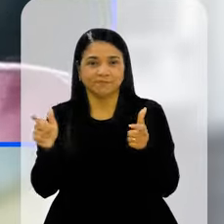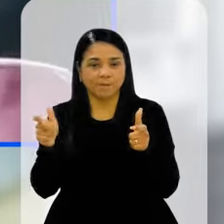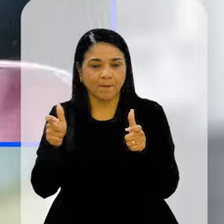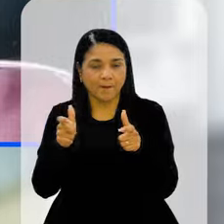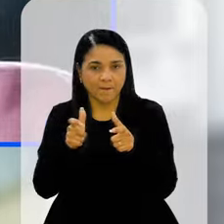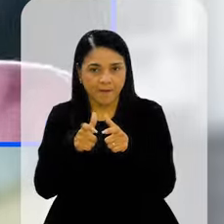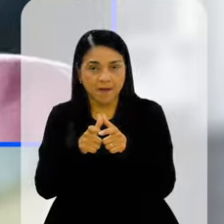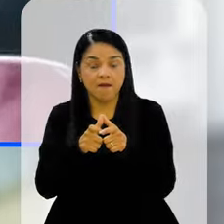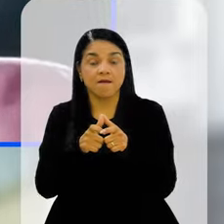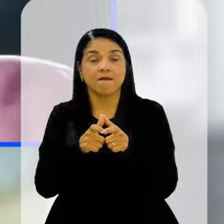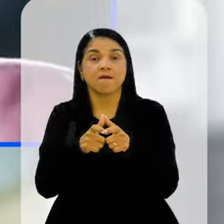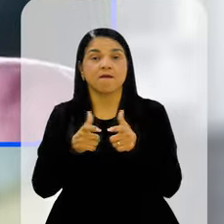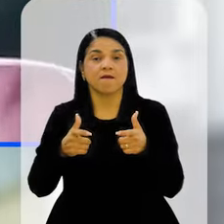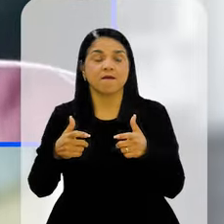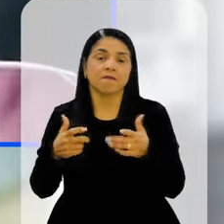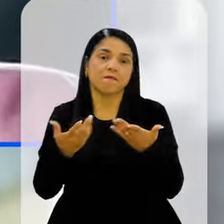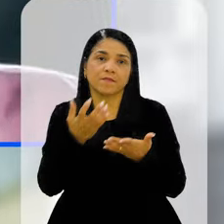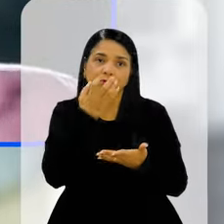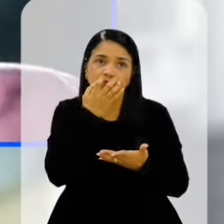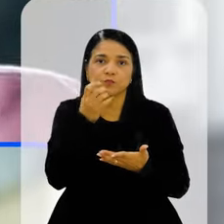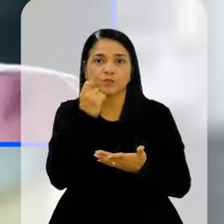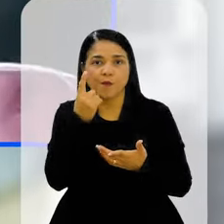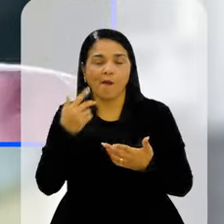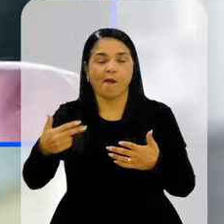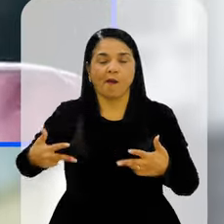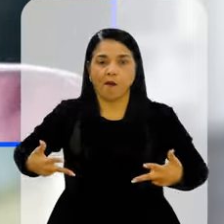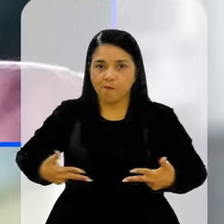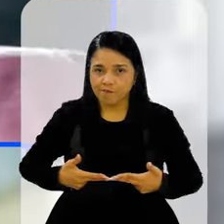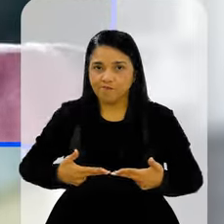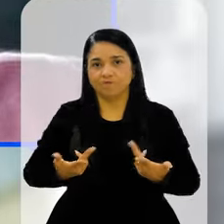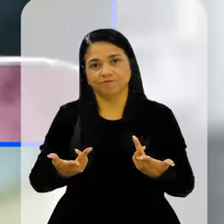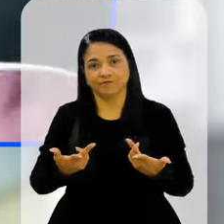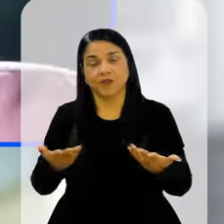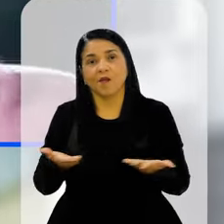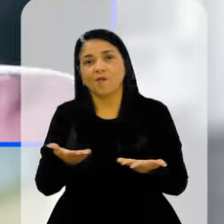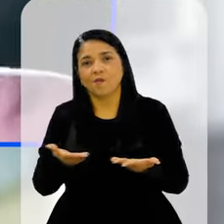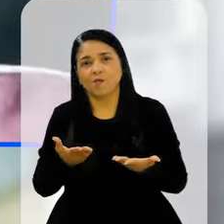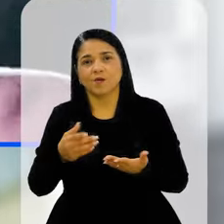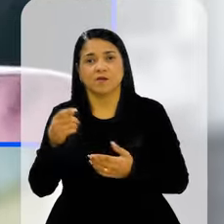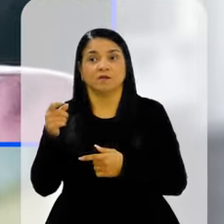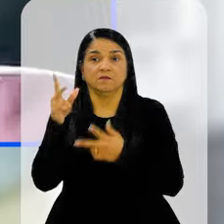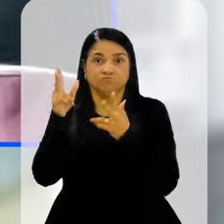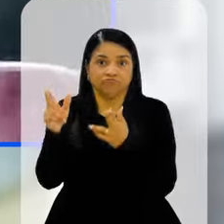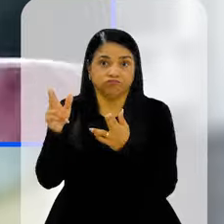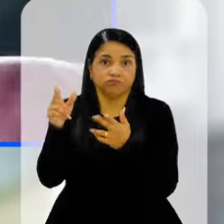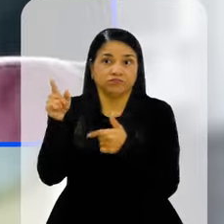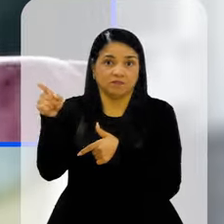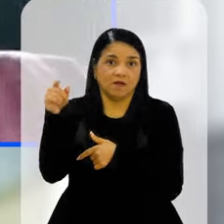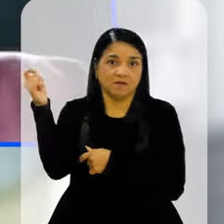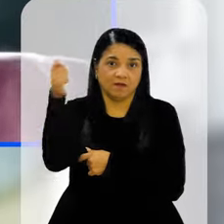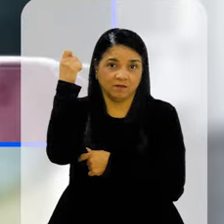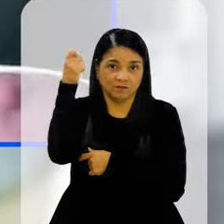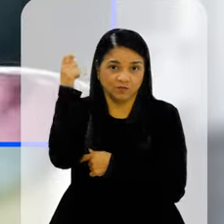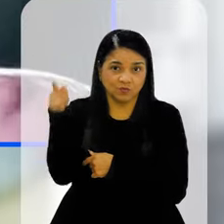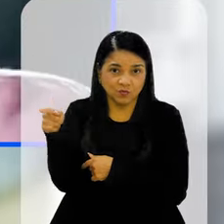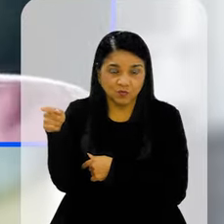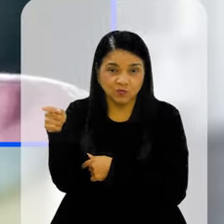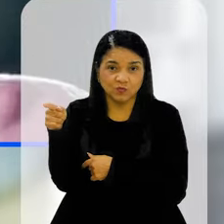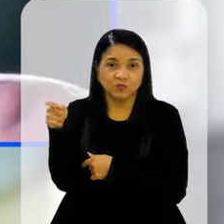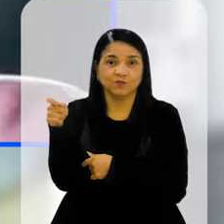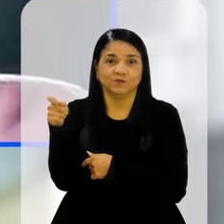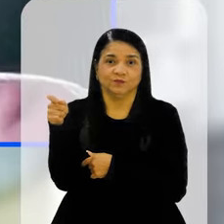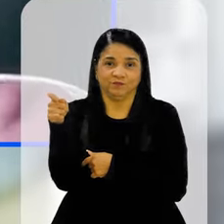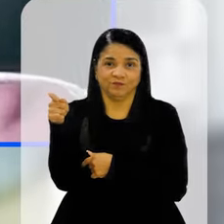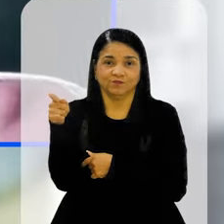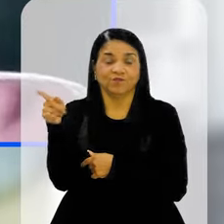a principal alternativa para a gente enfrentar isso tudo. Agora, o caso como é agora do Rio Grande do Sul,